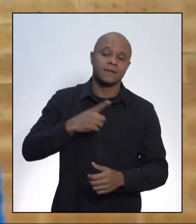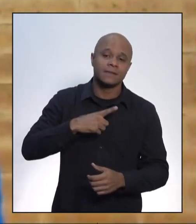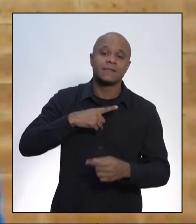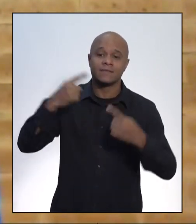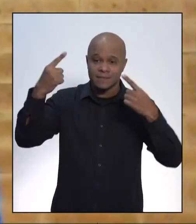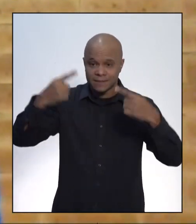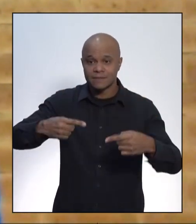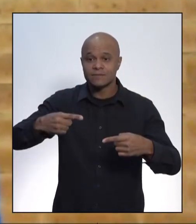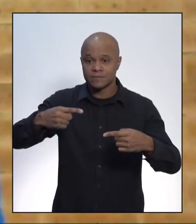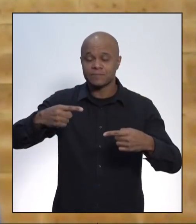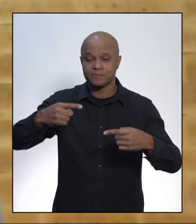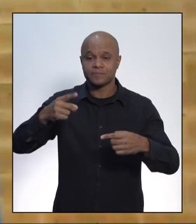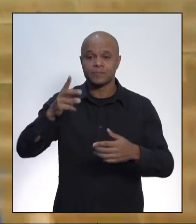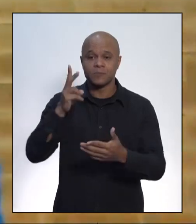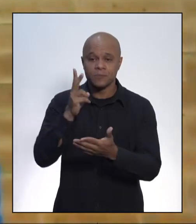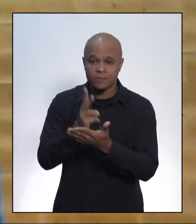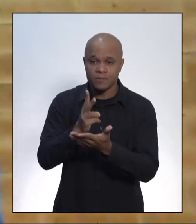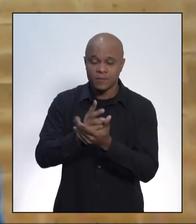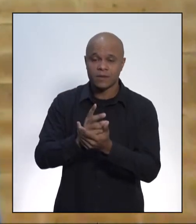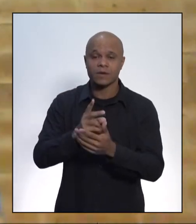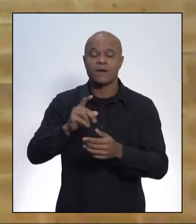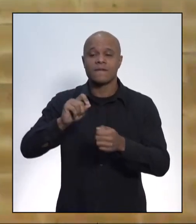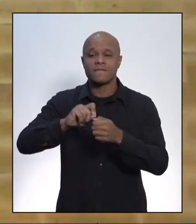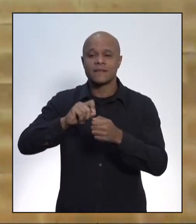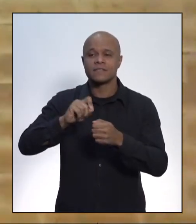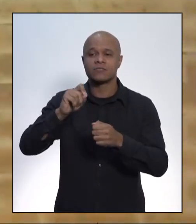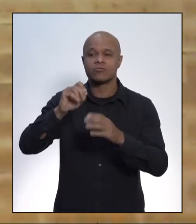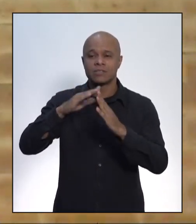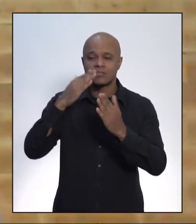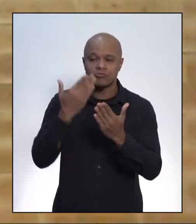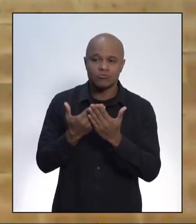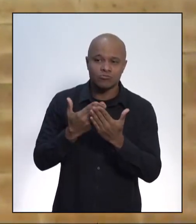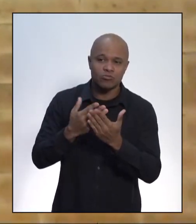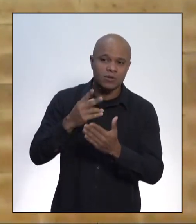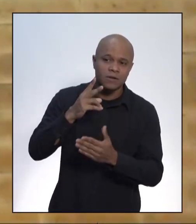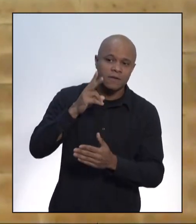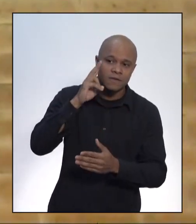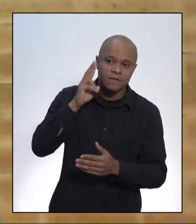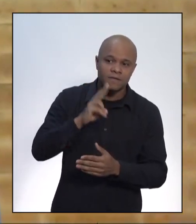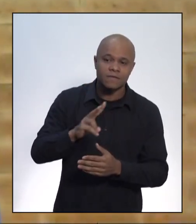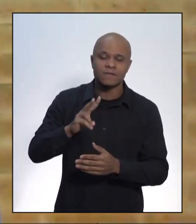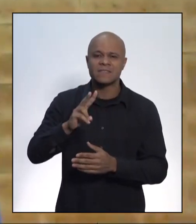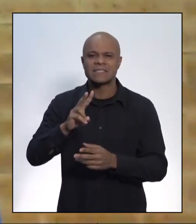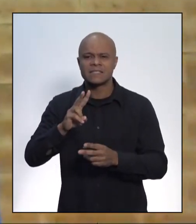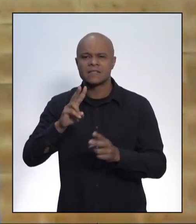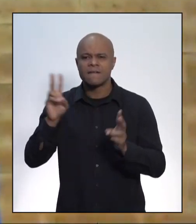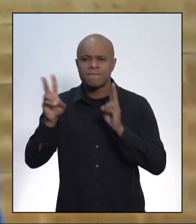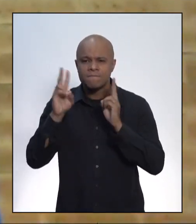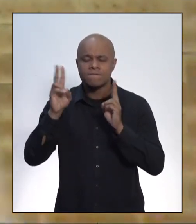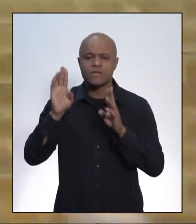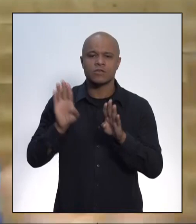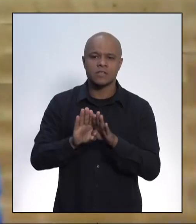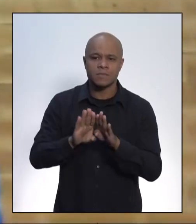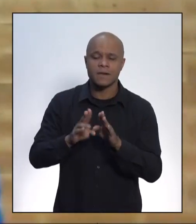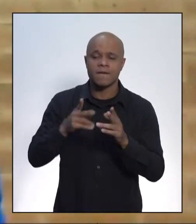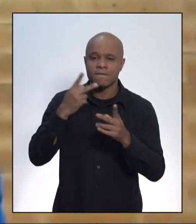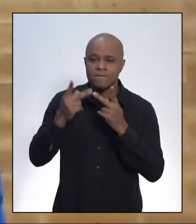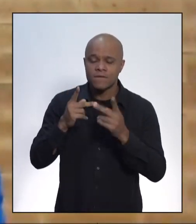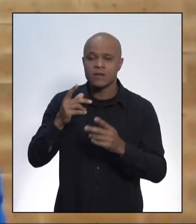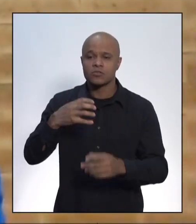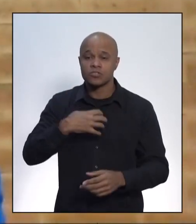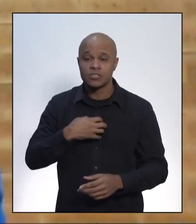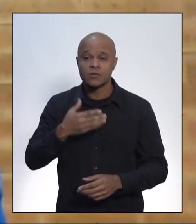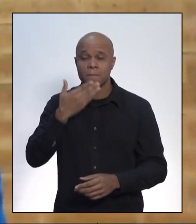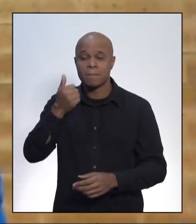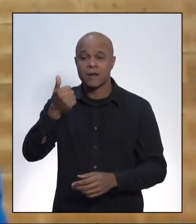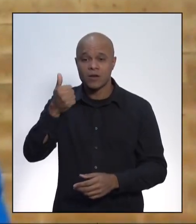né, fazer com que a escola enxergasse valor nisso e investisse nisso, né? Eu digo que a melhor forma de você saber se